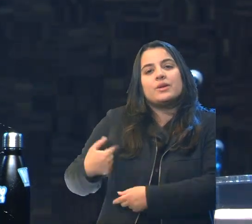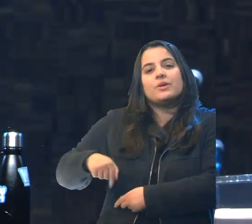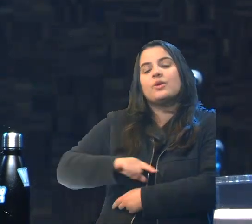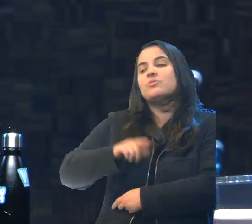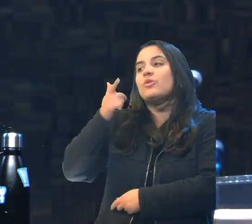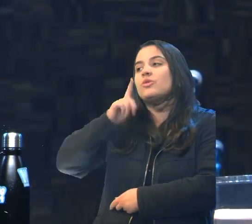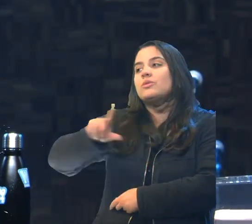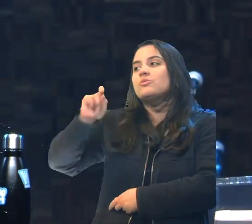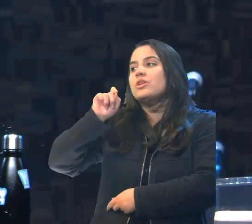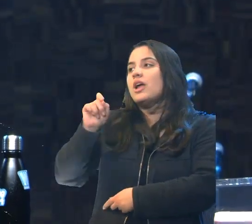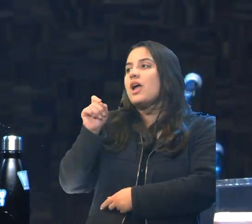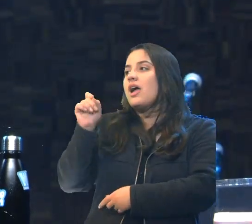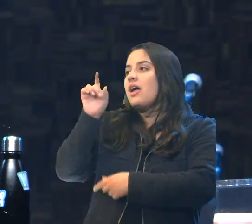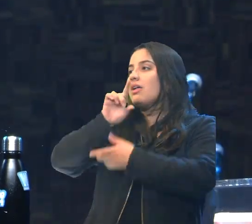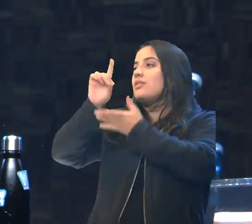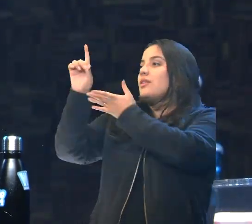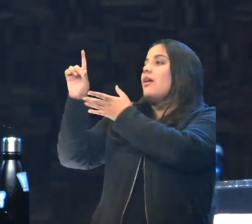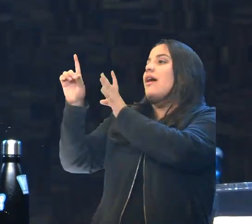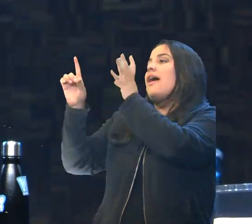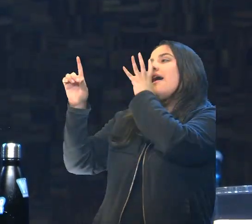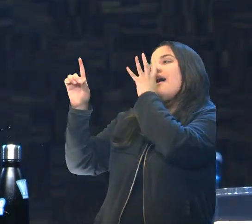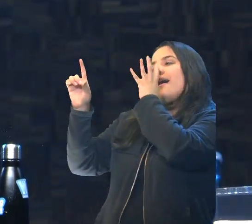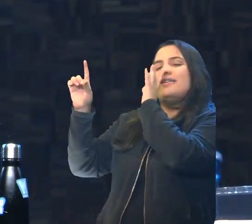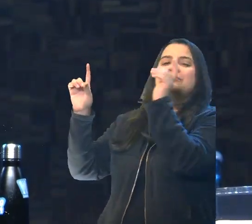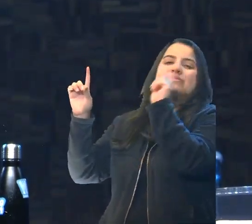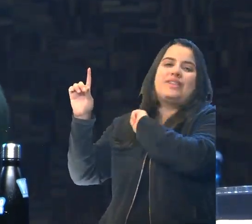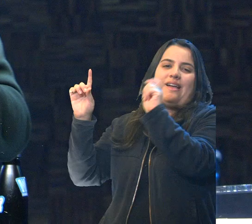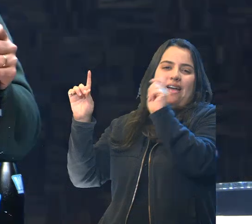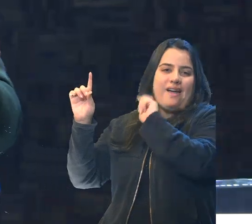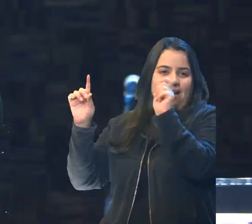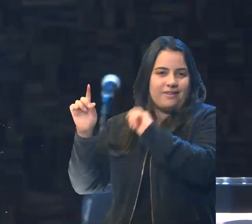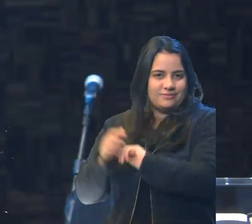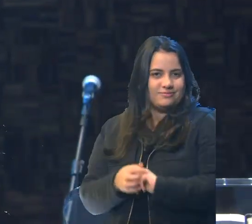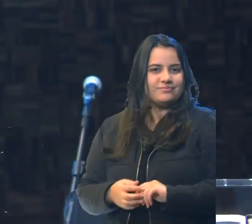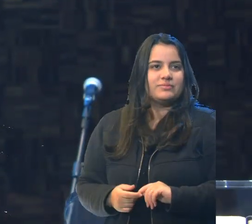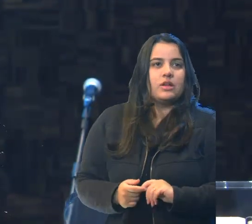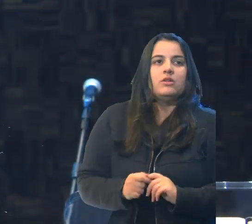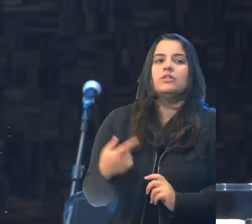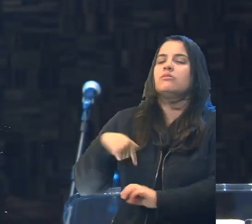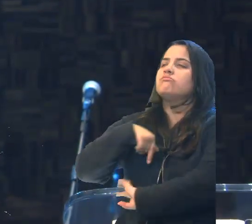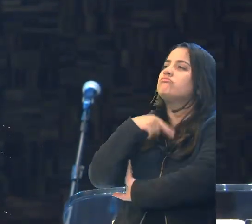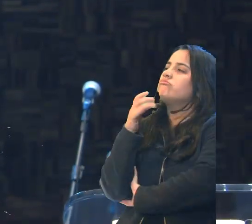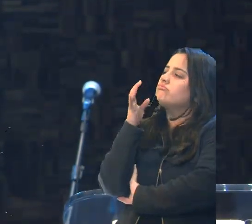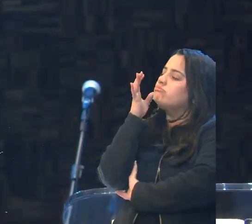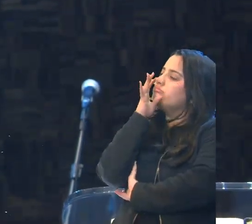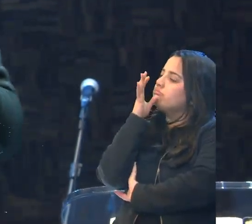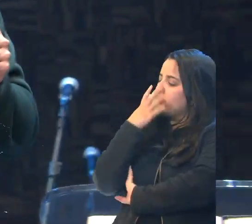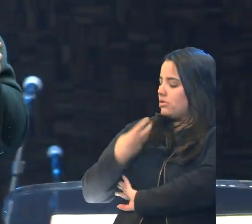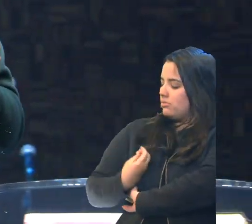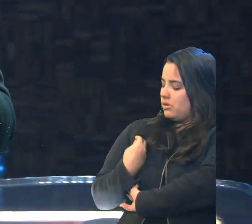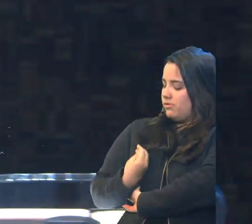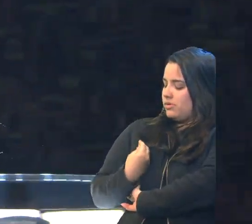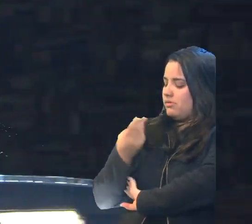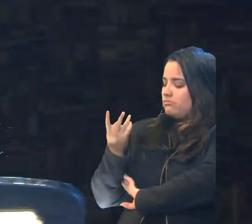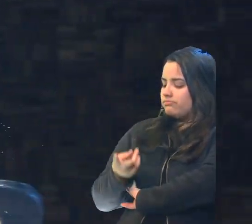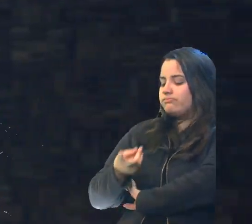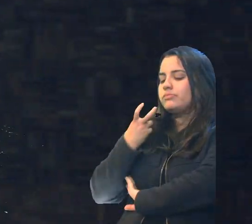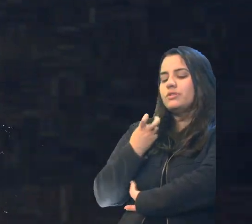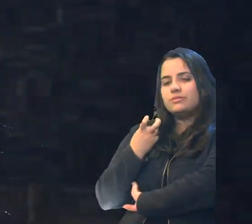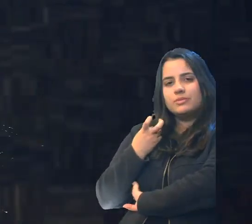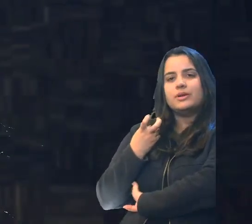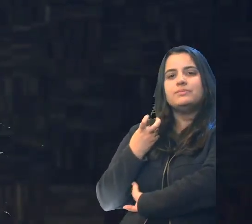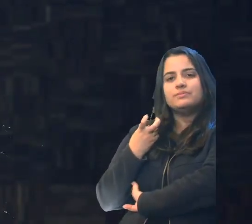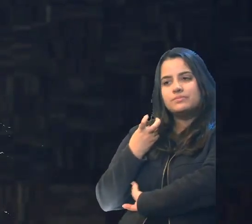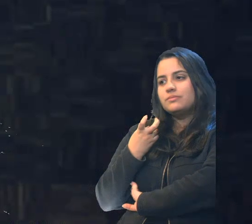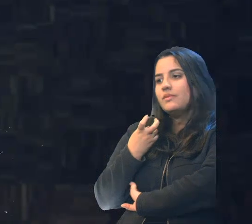de Deus. Onde a gente para um pouquinho para ver o que Deus está fazendo na minha vida. Para ver o que Deus está usando a